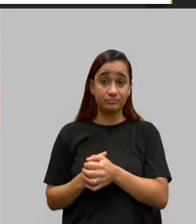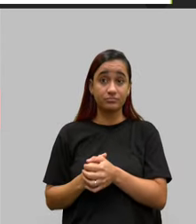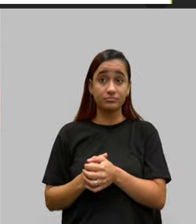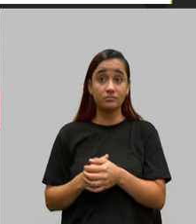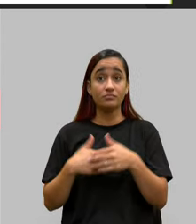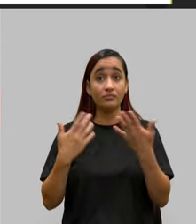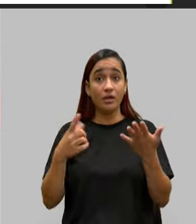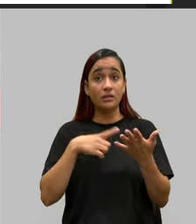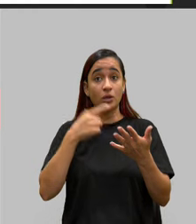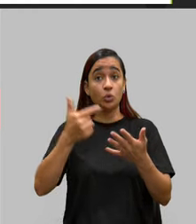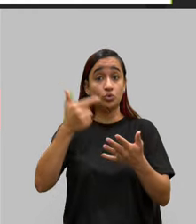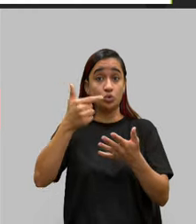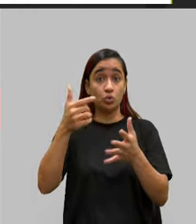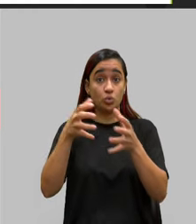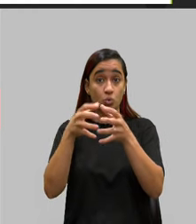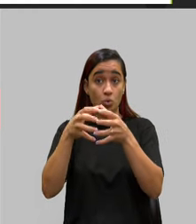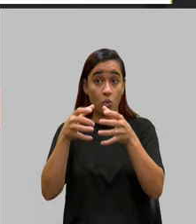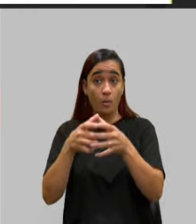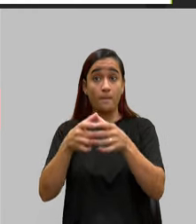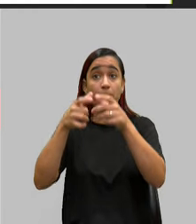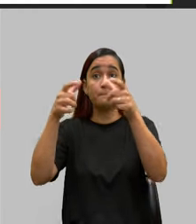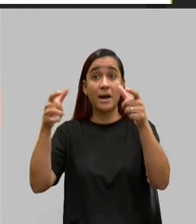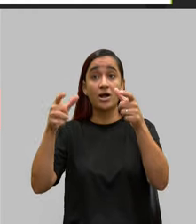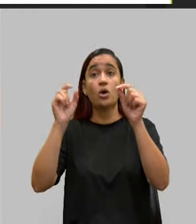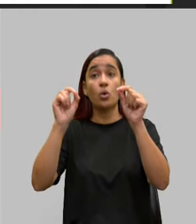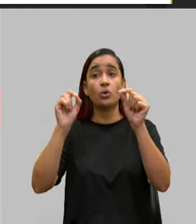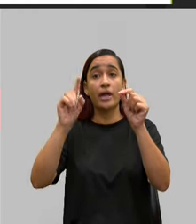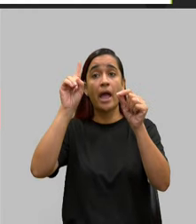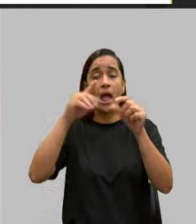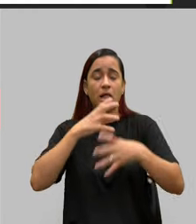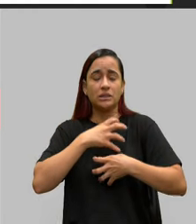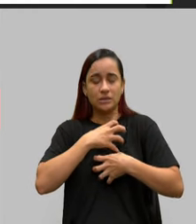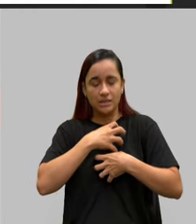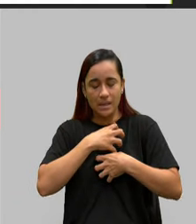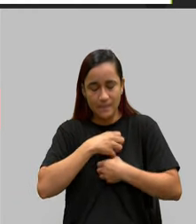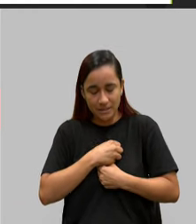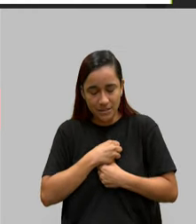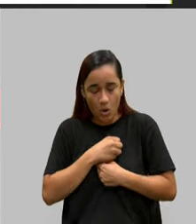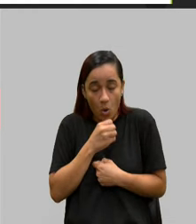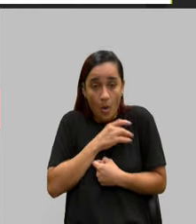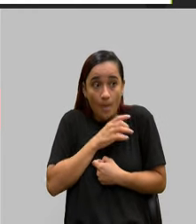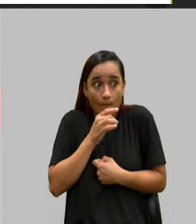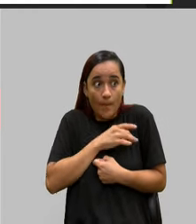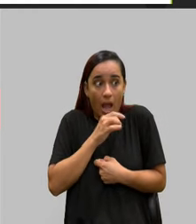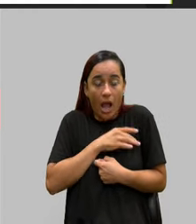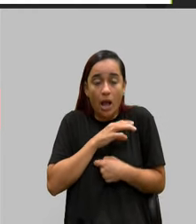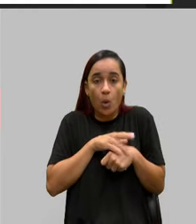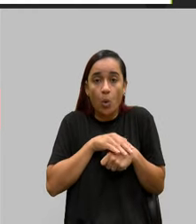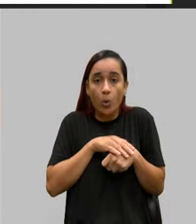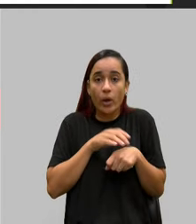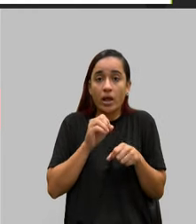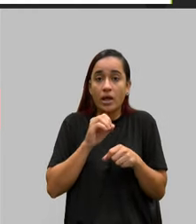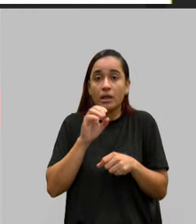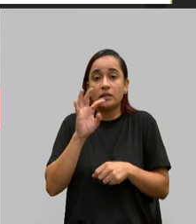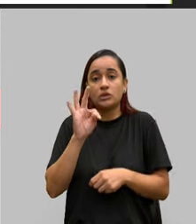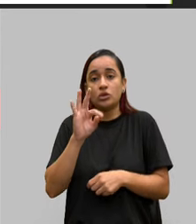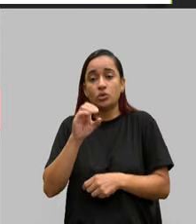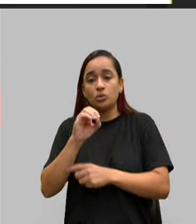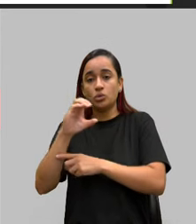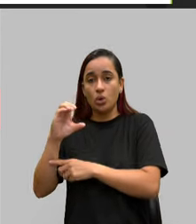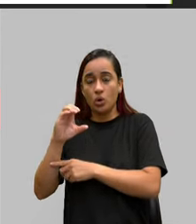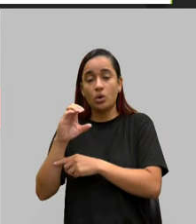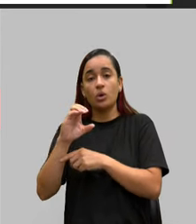Alzheimer O que que tá ali depressão síndrome do pânico transtorno obsessivo compulsivo